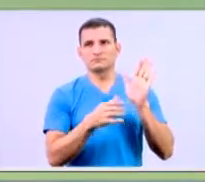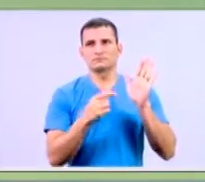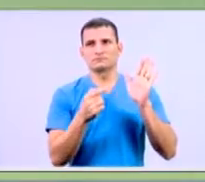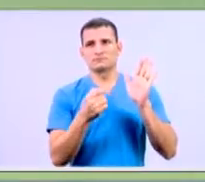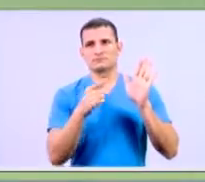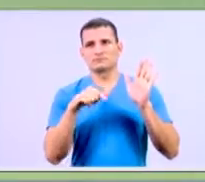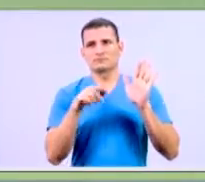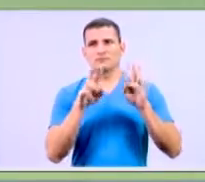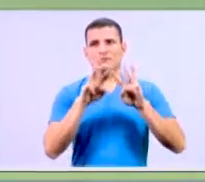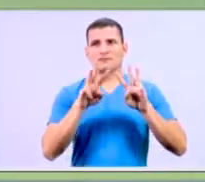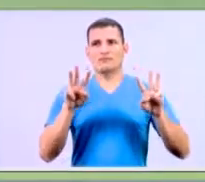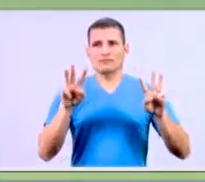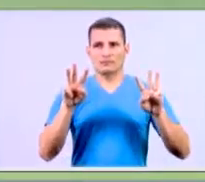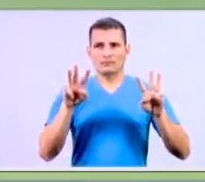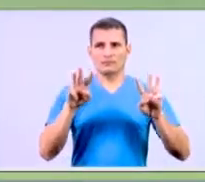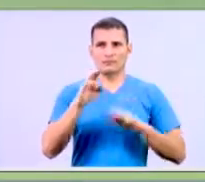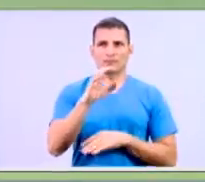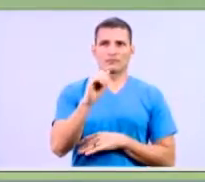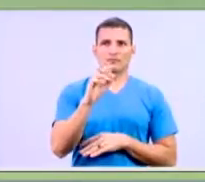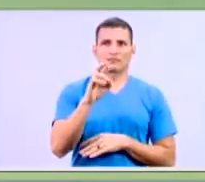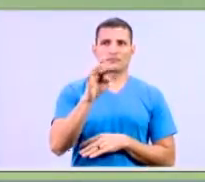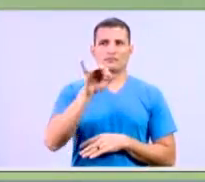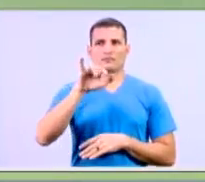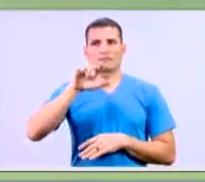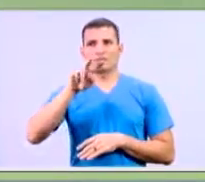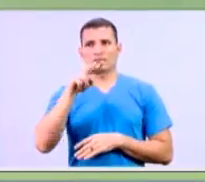parte do site do